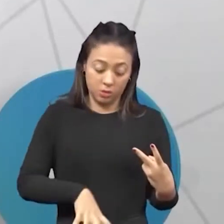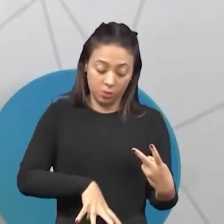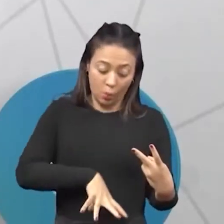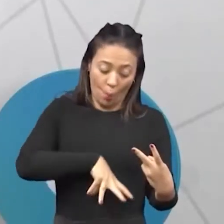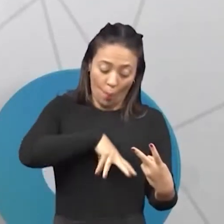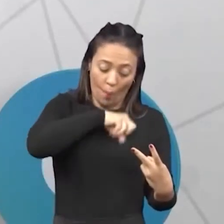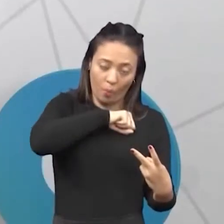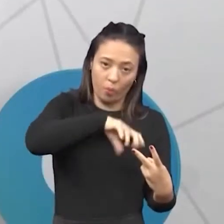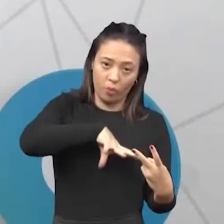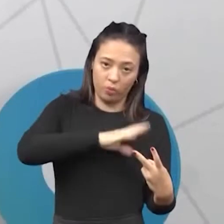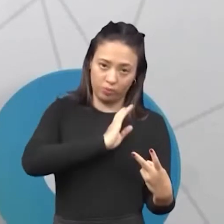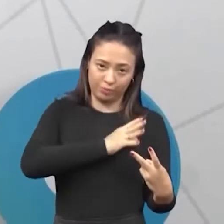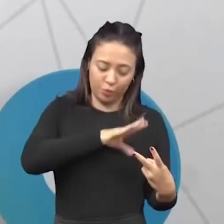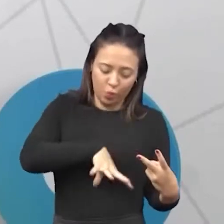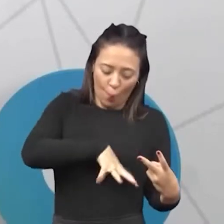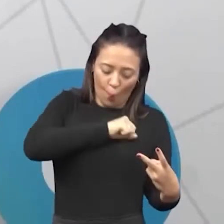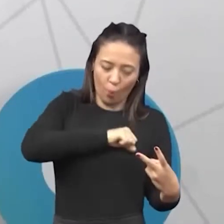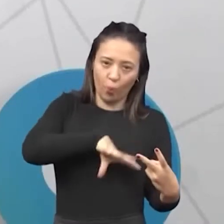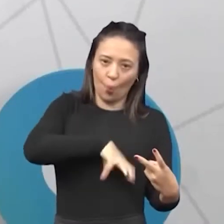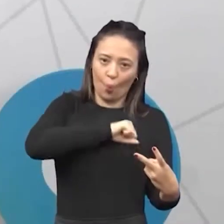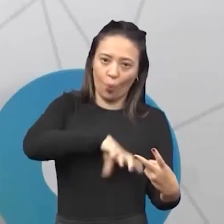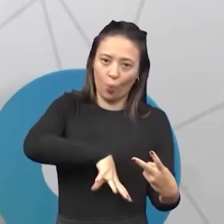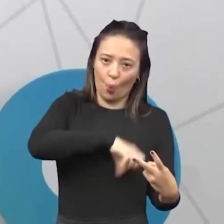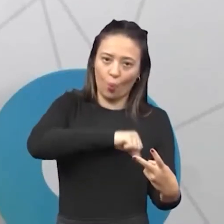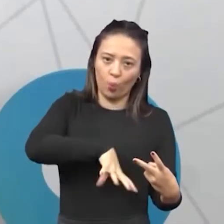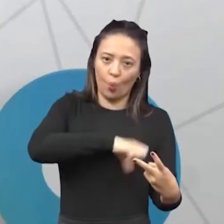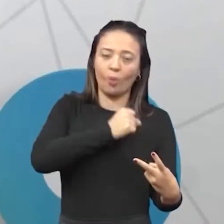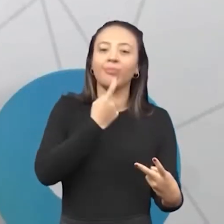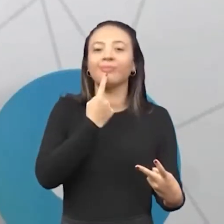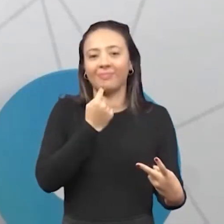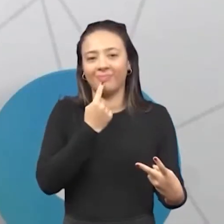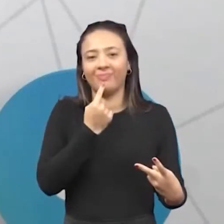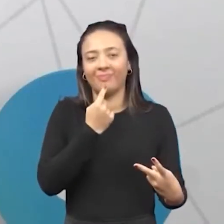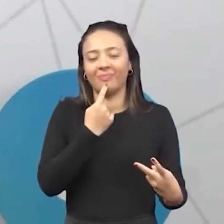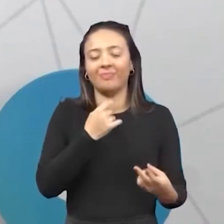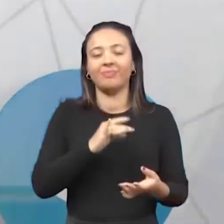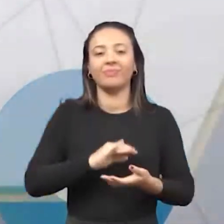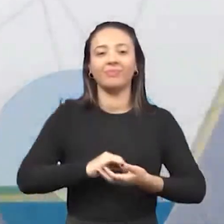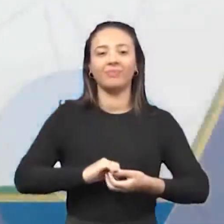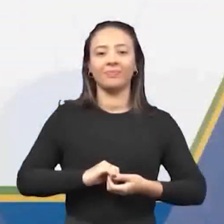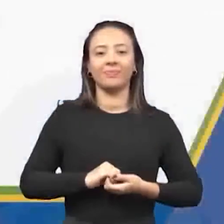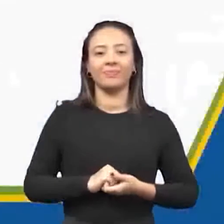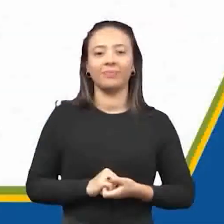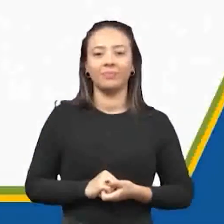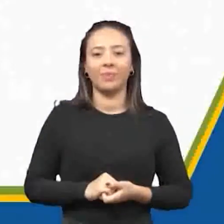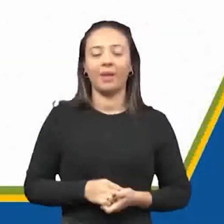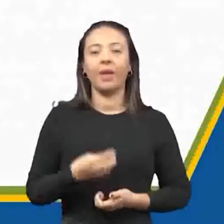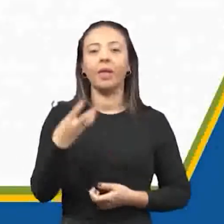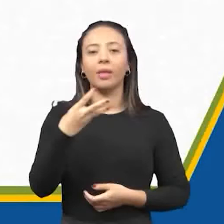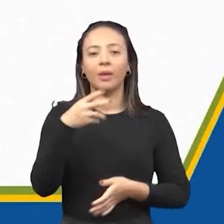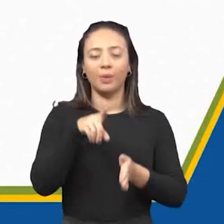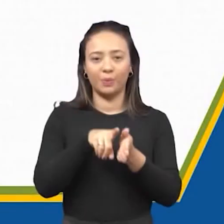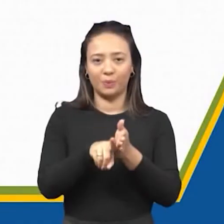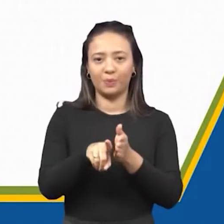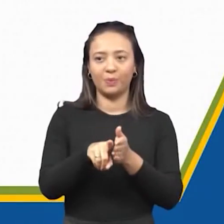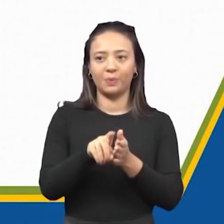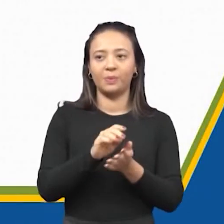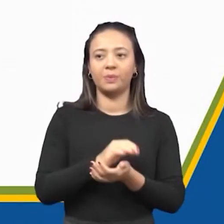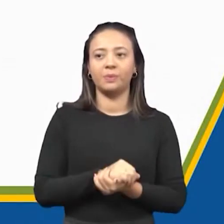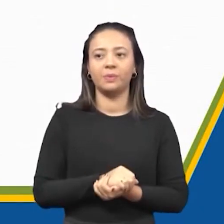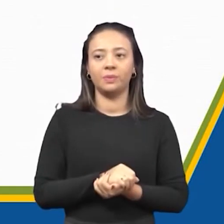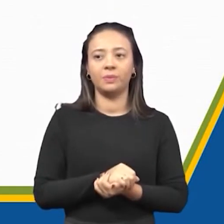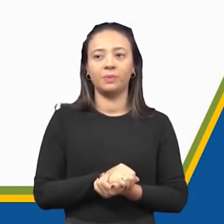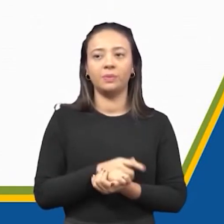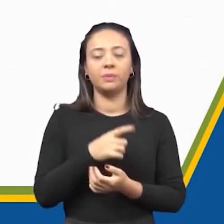o coração vai receber o sangue de diversas partes do nosso corpo. Terceira pergunta: dos tipos de vasos